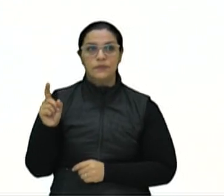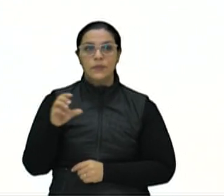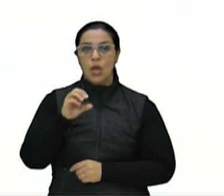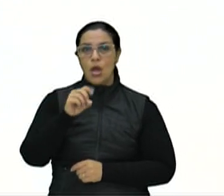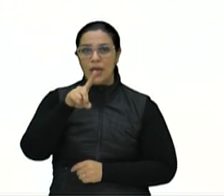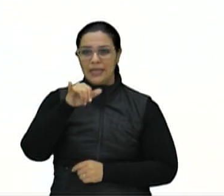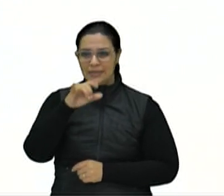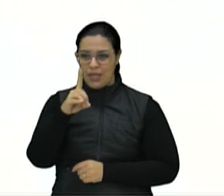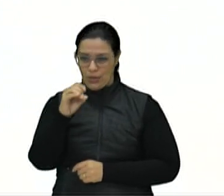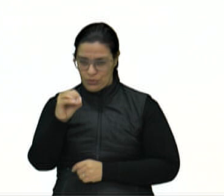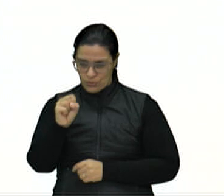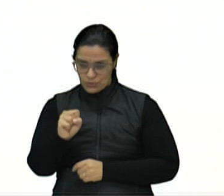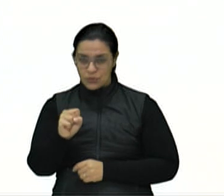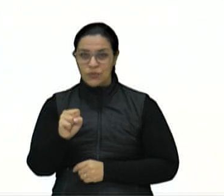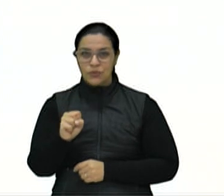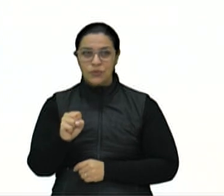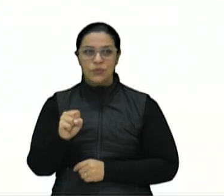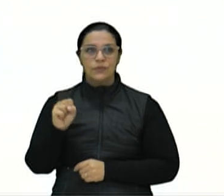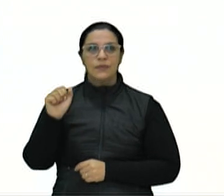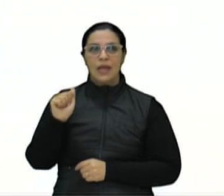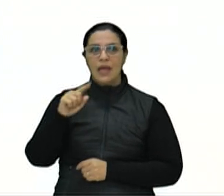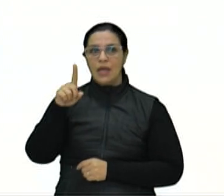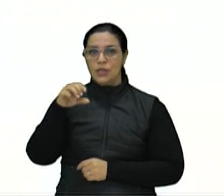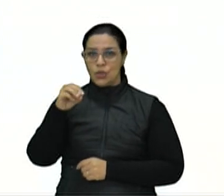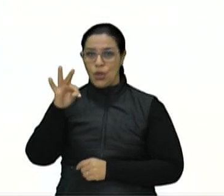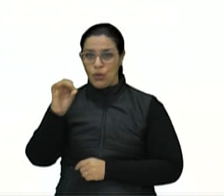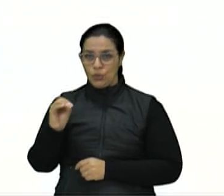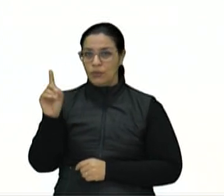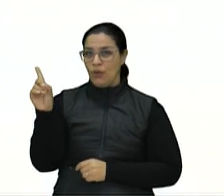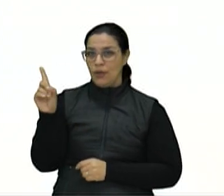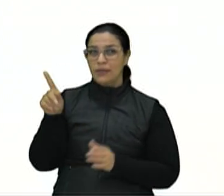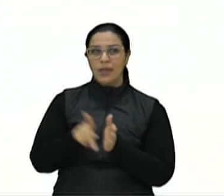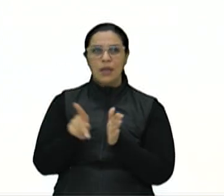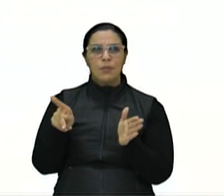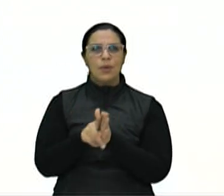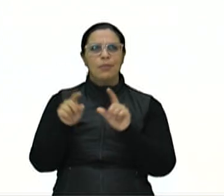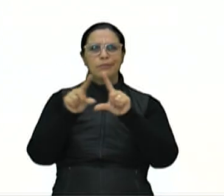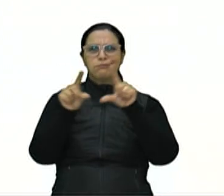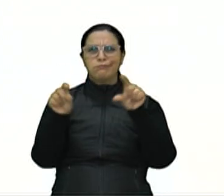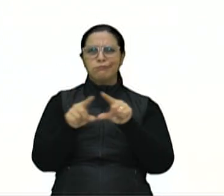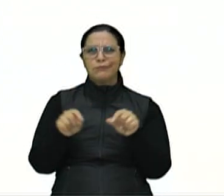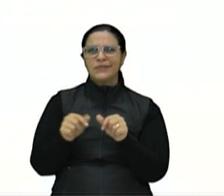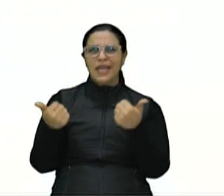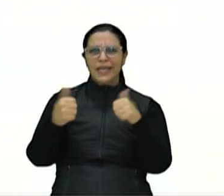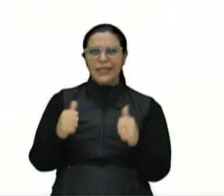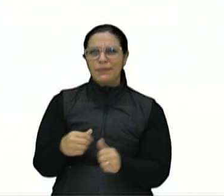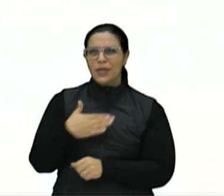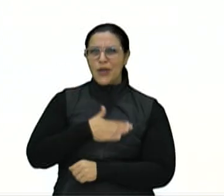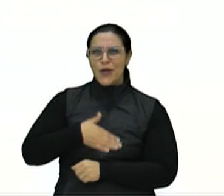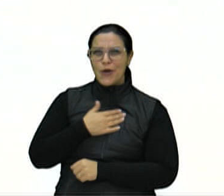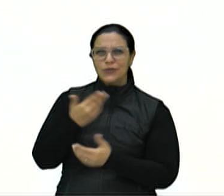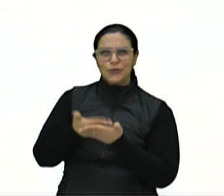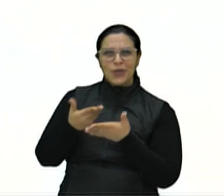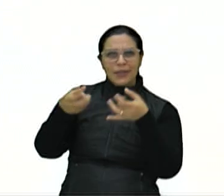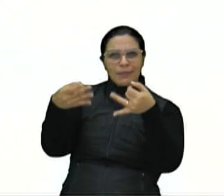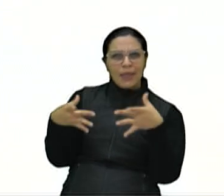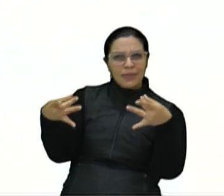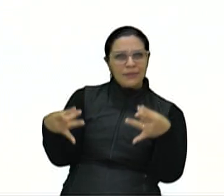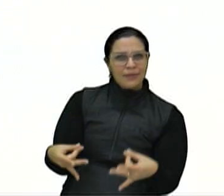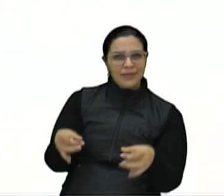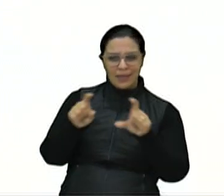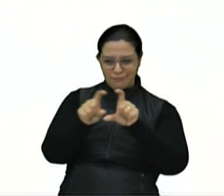Óxidos de azoto, e daí vem essas fórmulas aqui sensacionais que o pessoal da química gosta, né, de